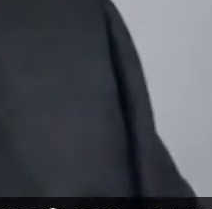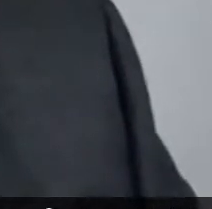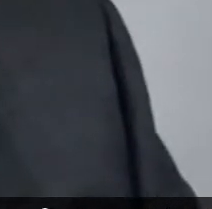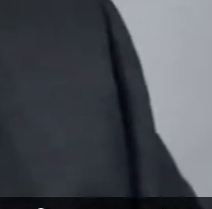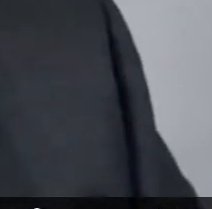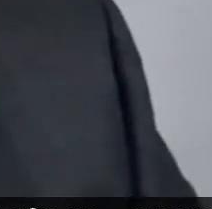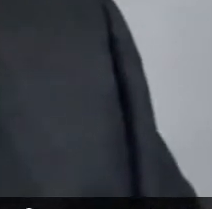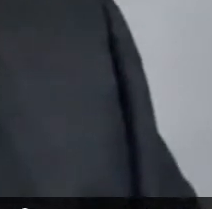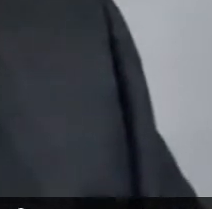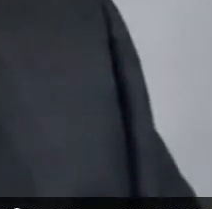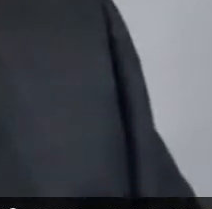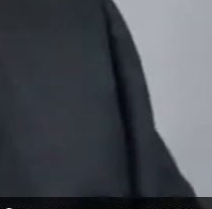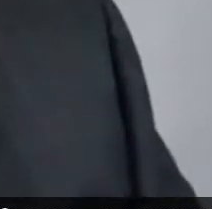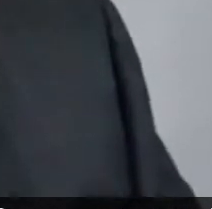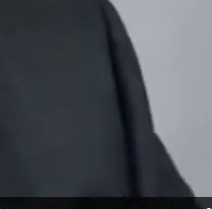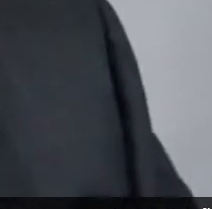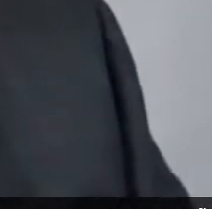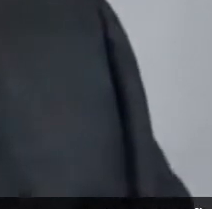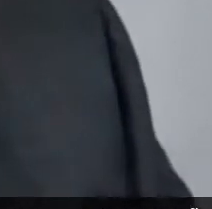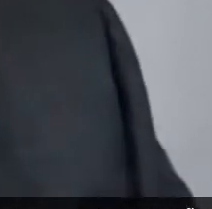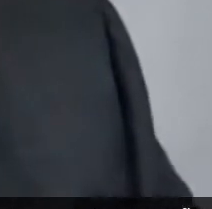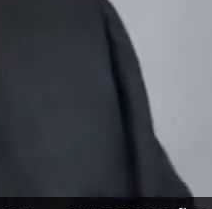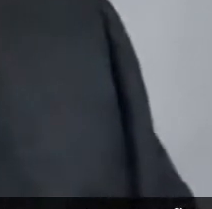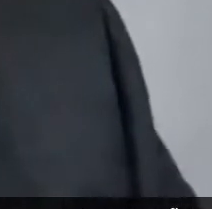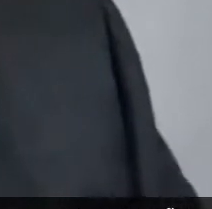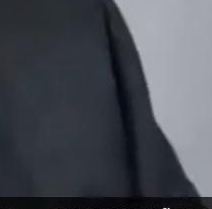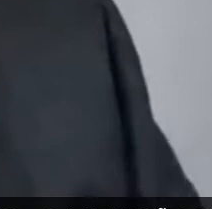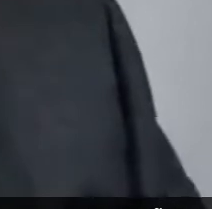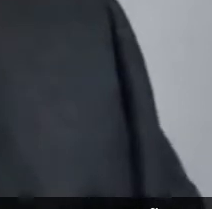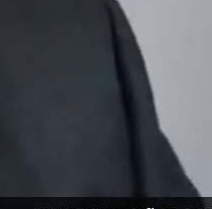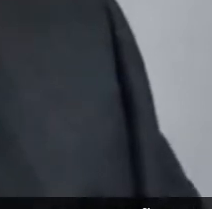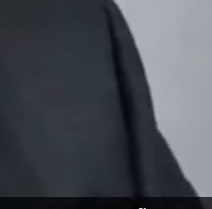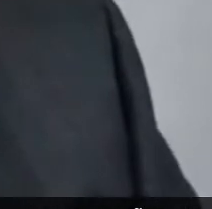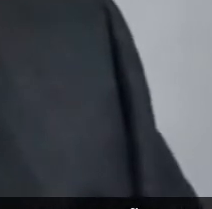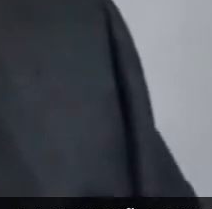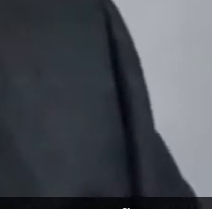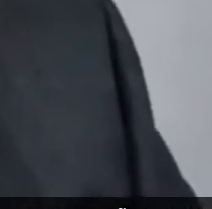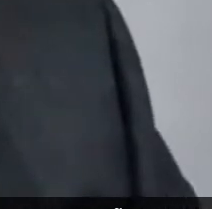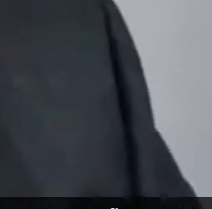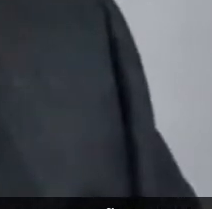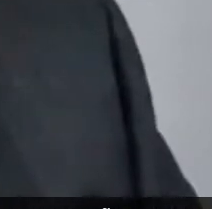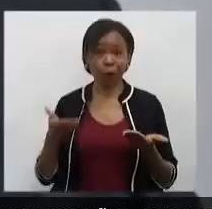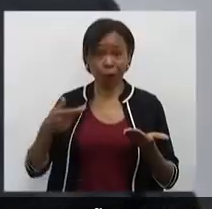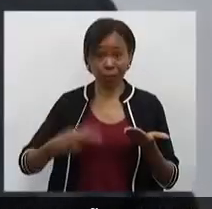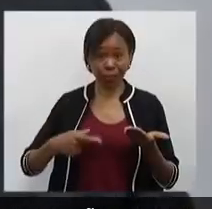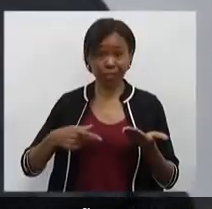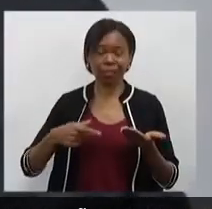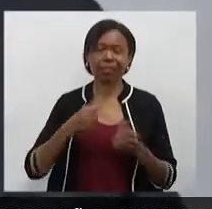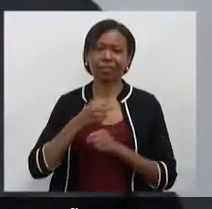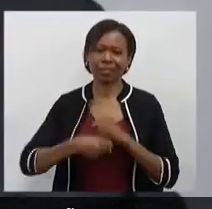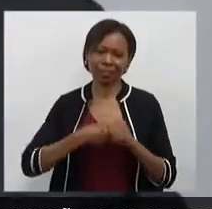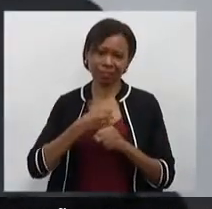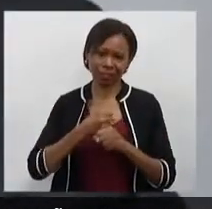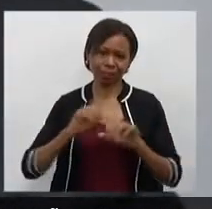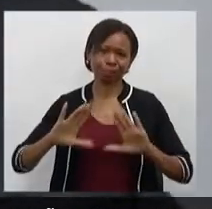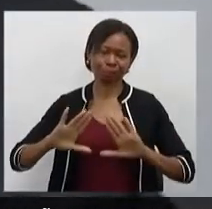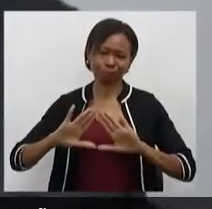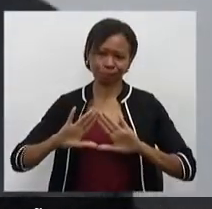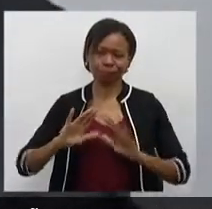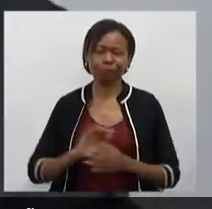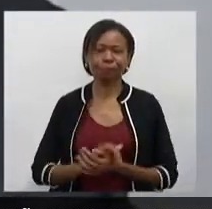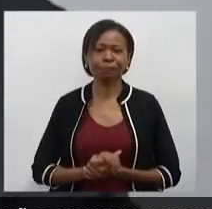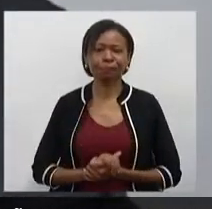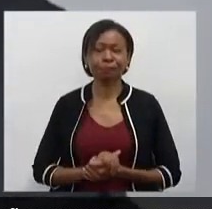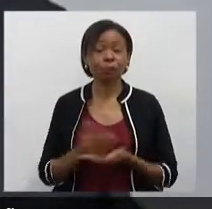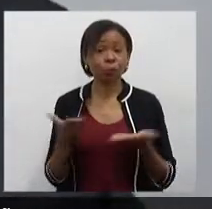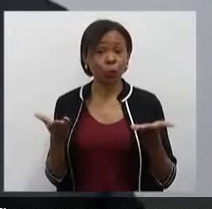está novamente presidindo a nossa comissão nesse segundo biênio nosso na Assembleia. E essa